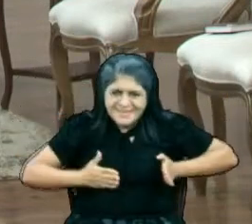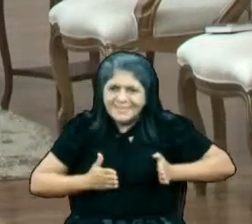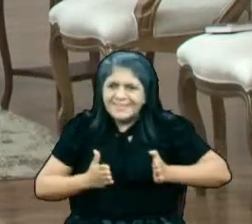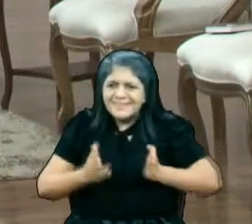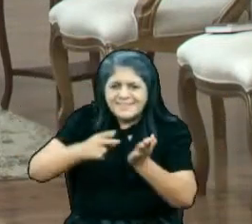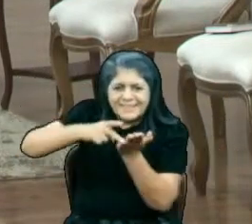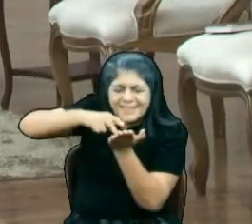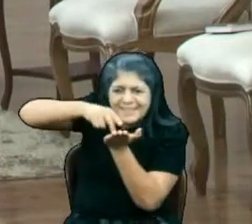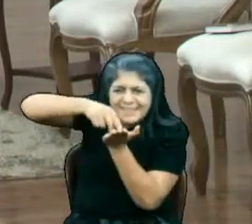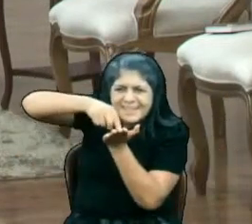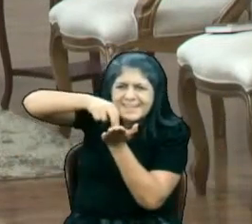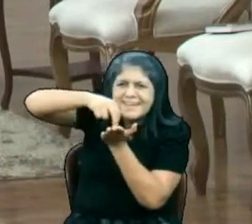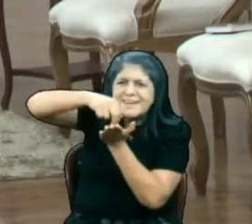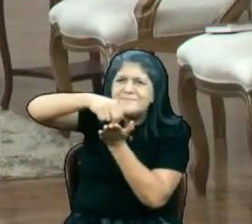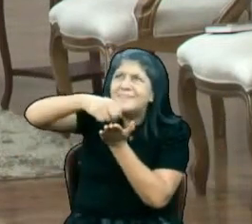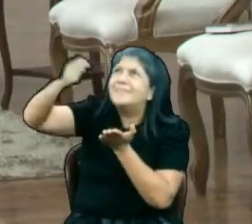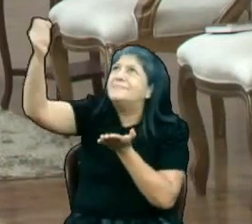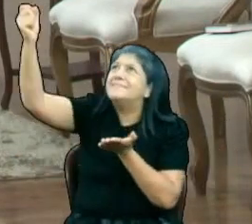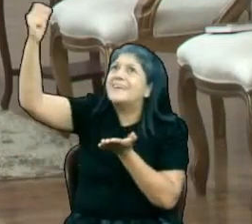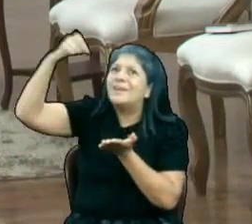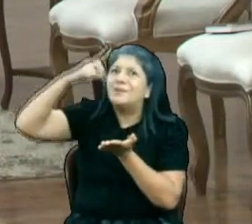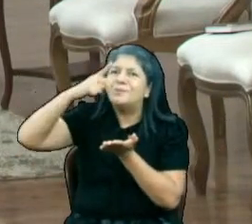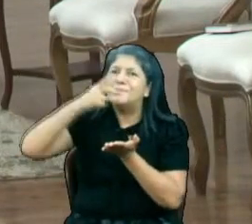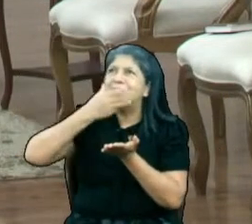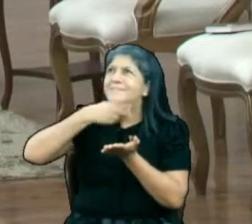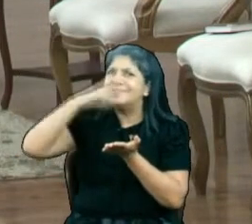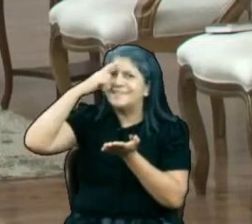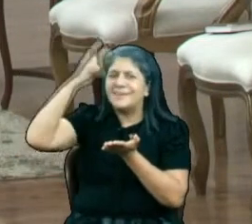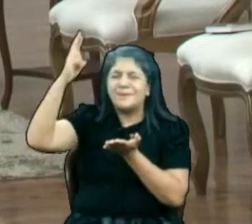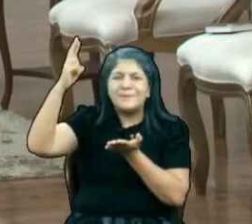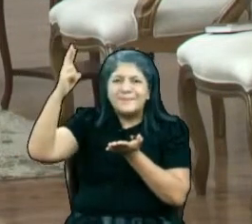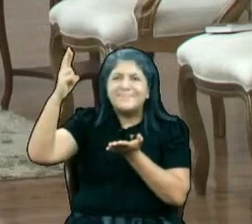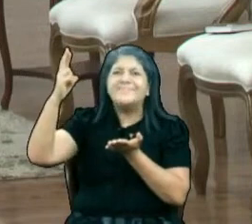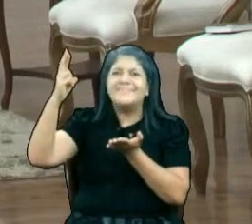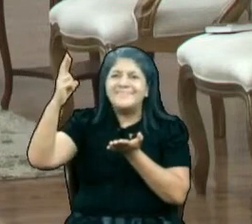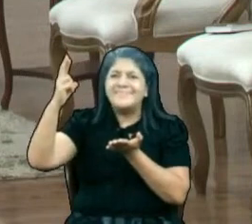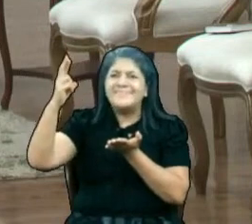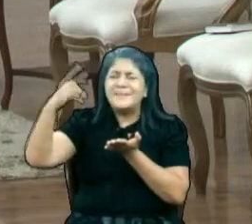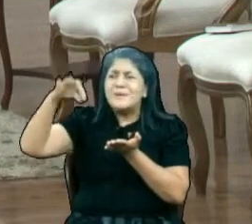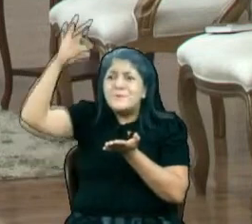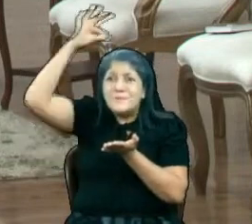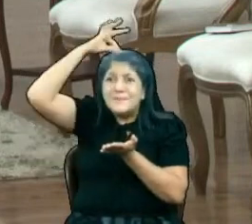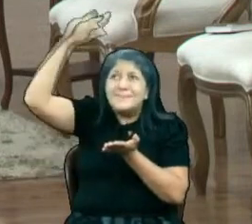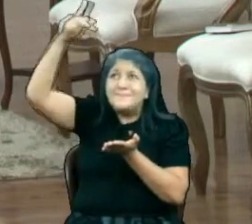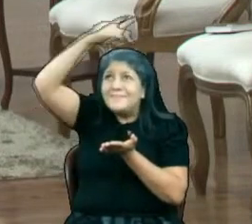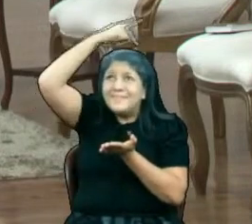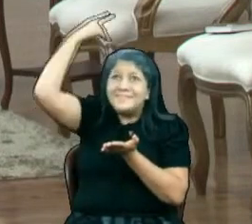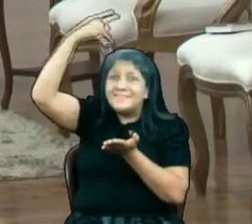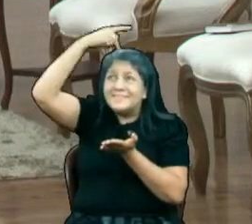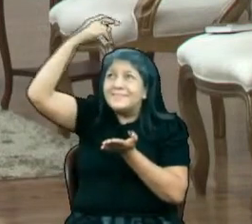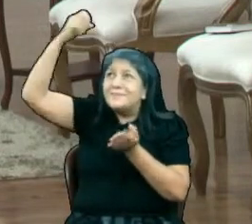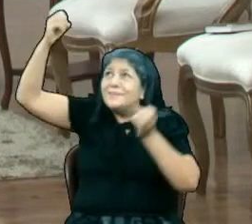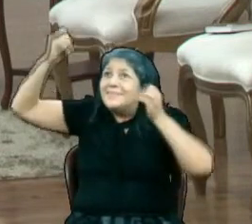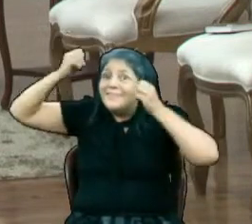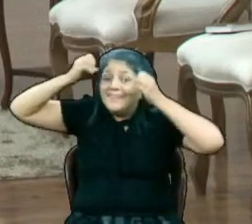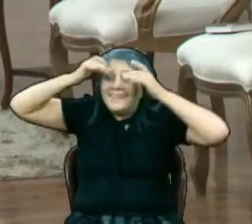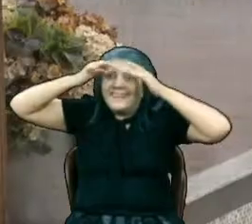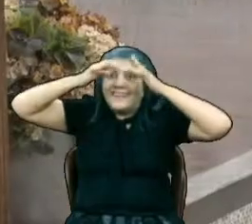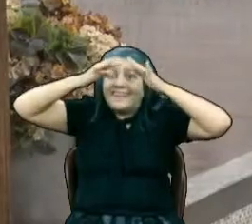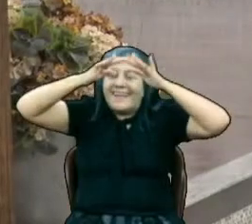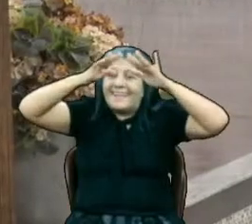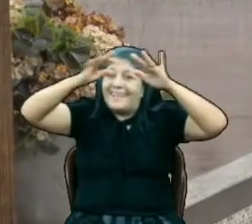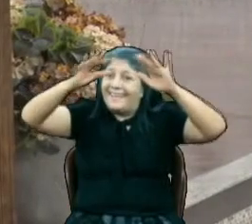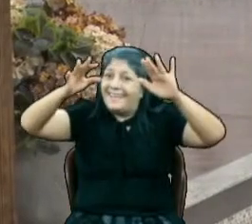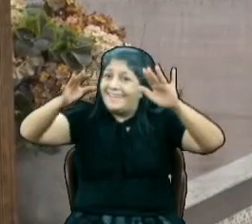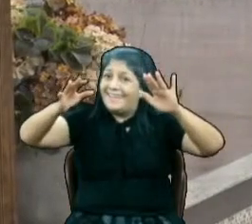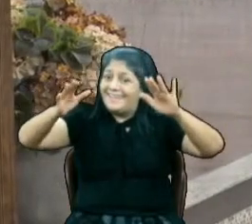lâmpada para os meus pés é a tua palavra e o espírito santo de Deus está despertando a